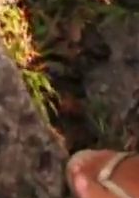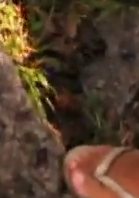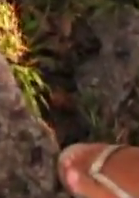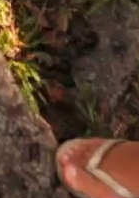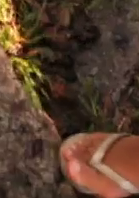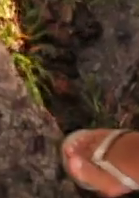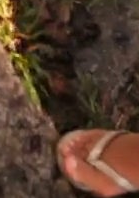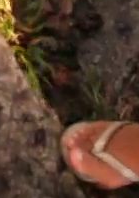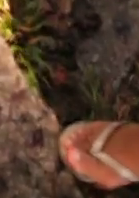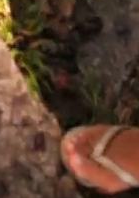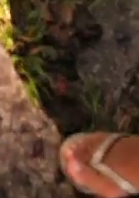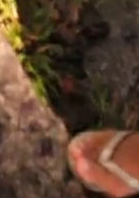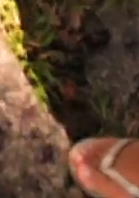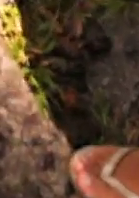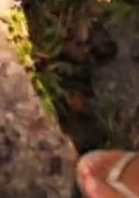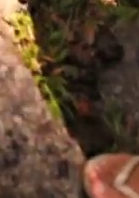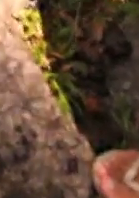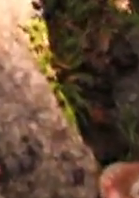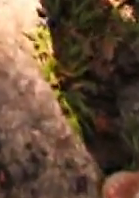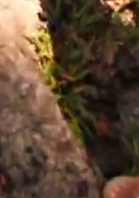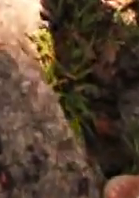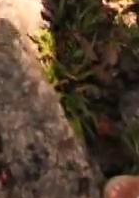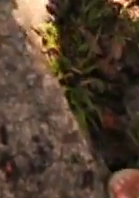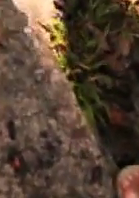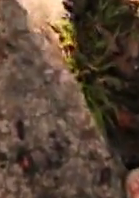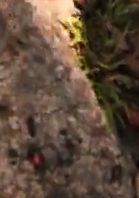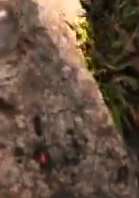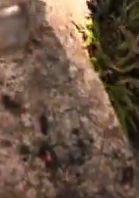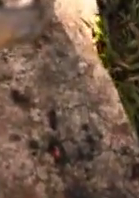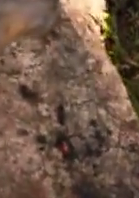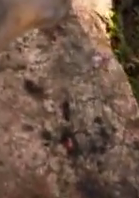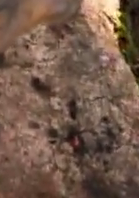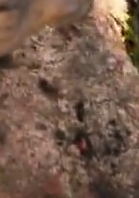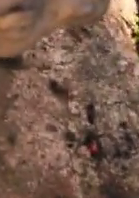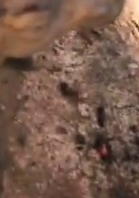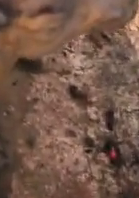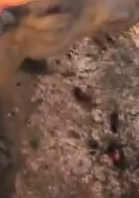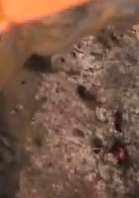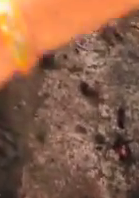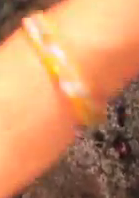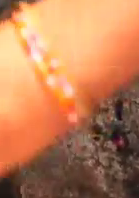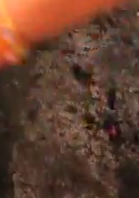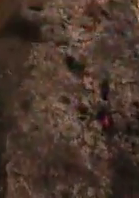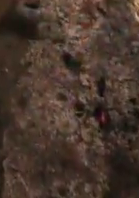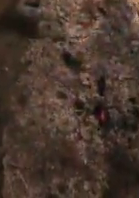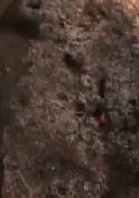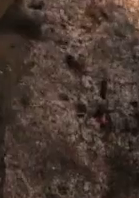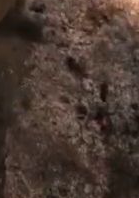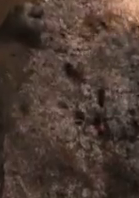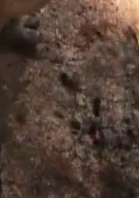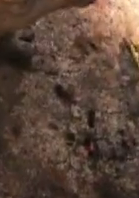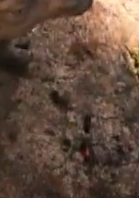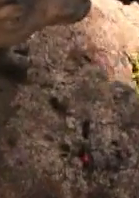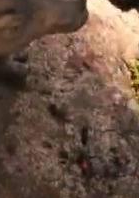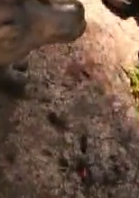Gabriel segura a mão direita de Virgínia para ajudá-la a tocar em uma escultura no parque. Virgínia explora a